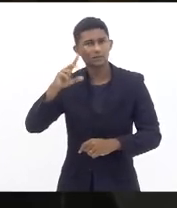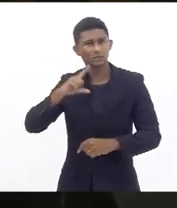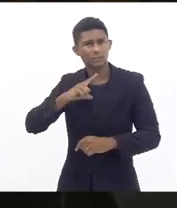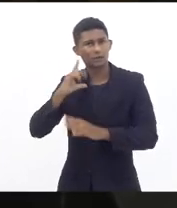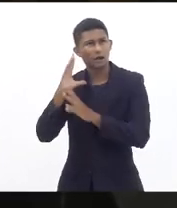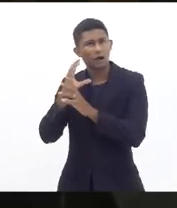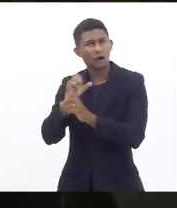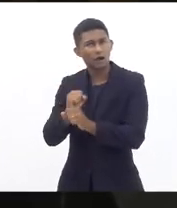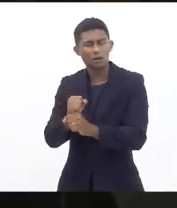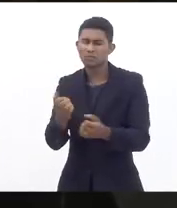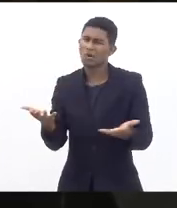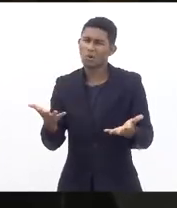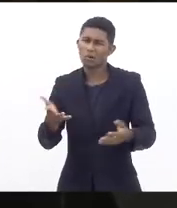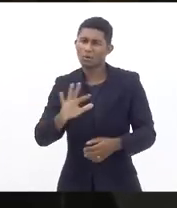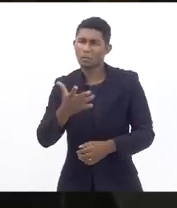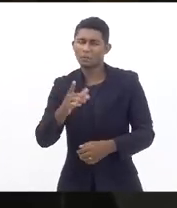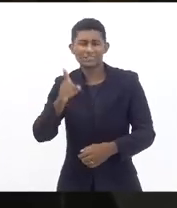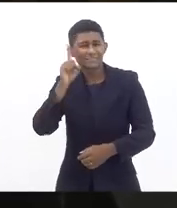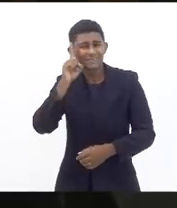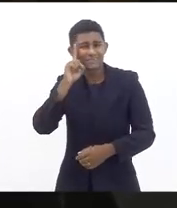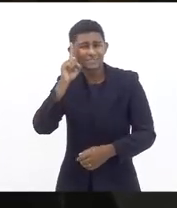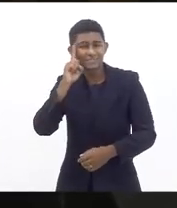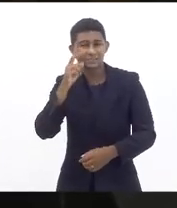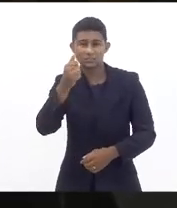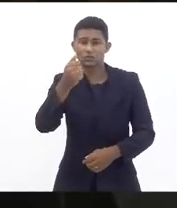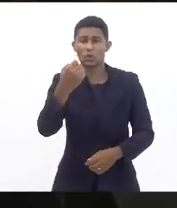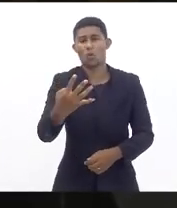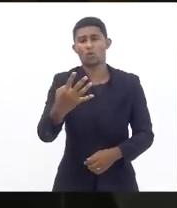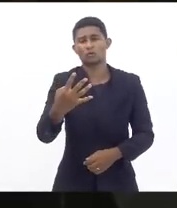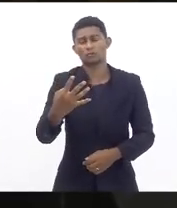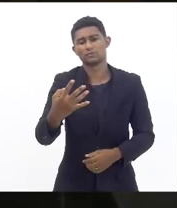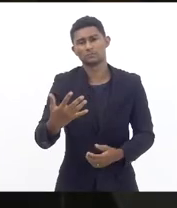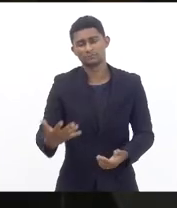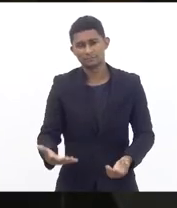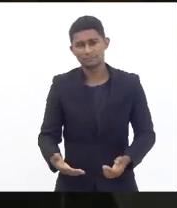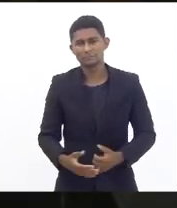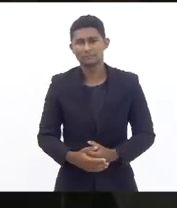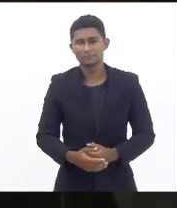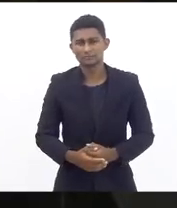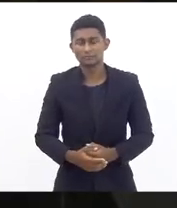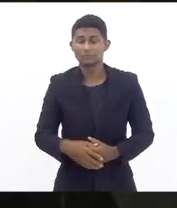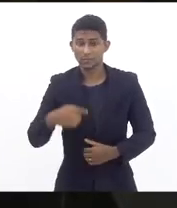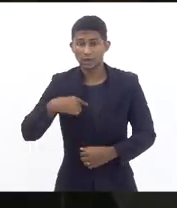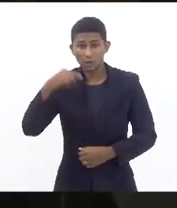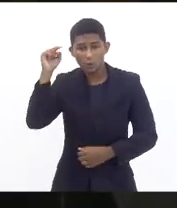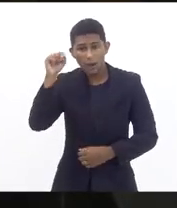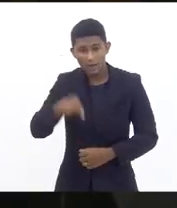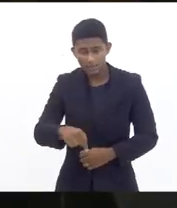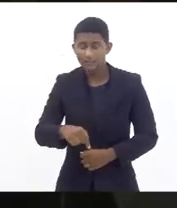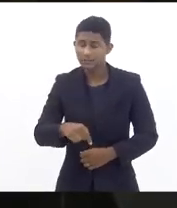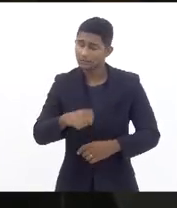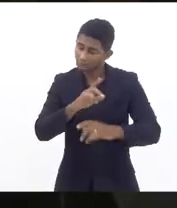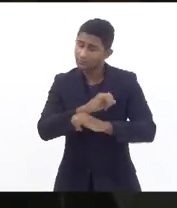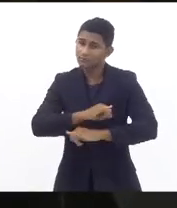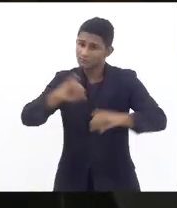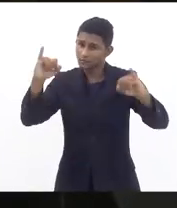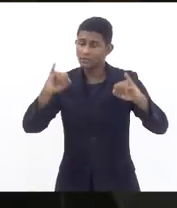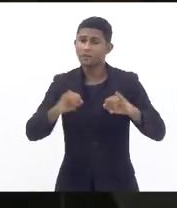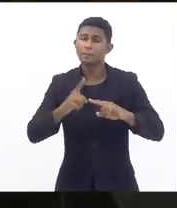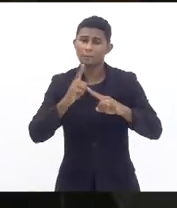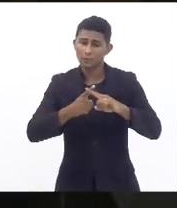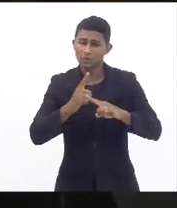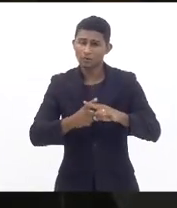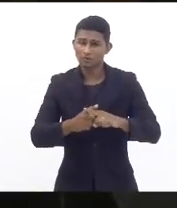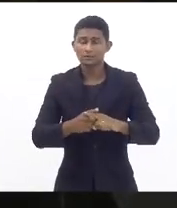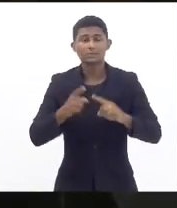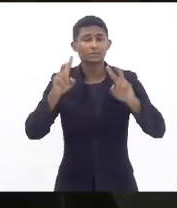É, hoje estamos entrando no 14º dia. Então, eu queria aqui fazer esse registro, porque eu queria que